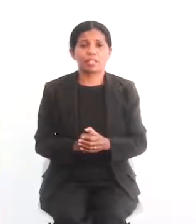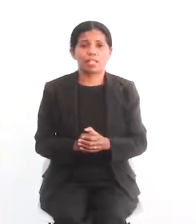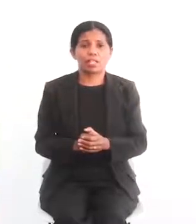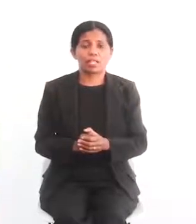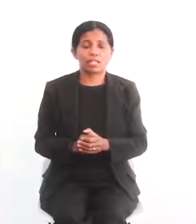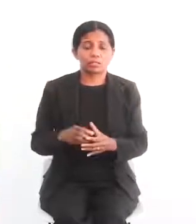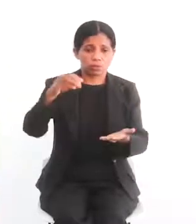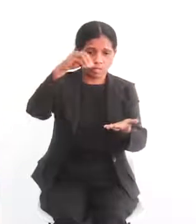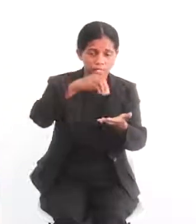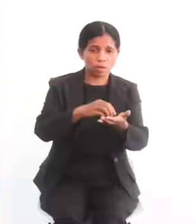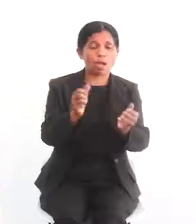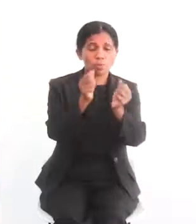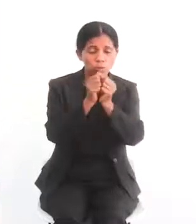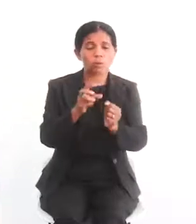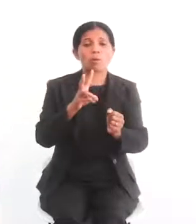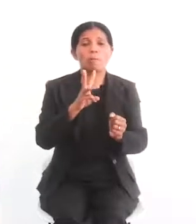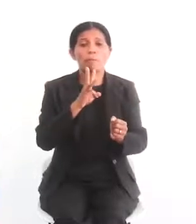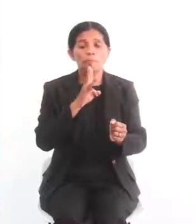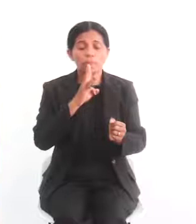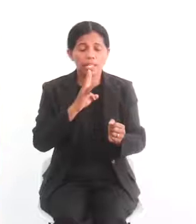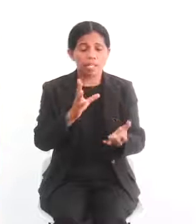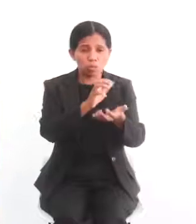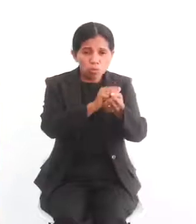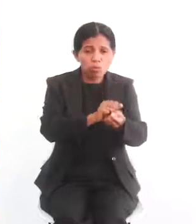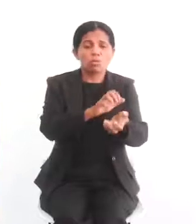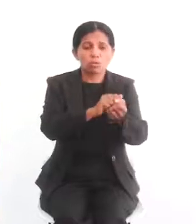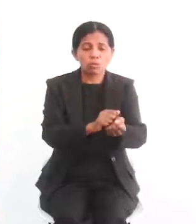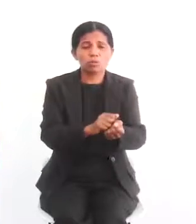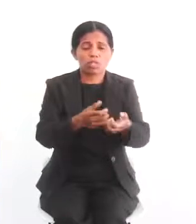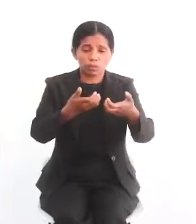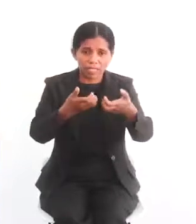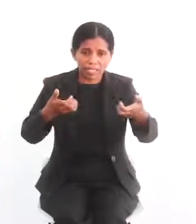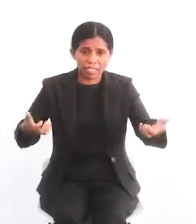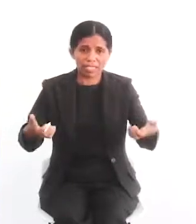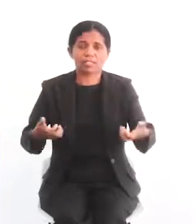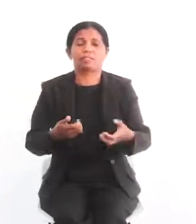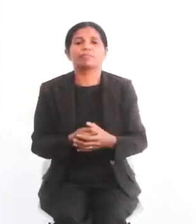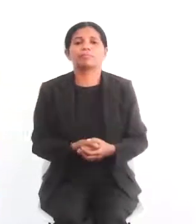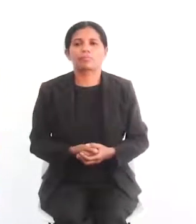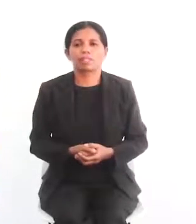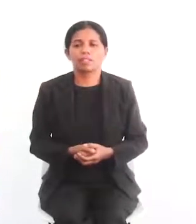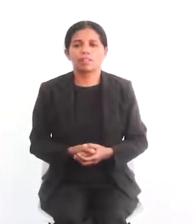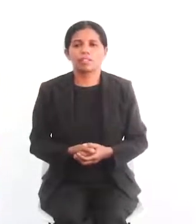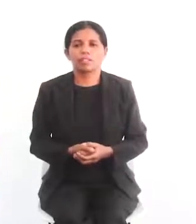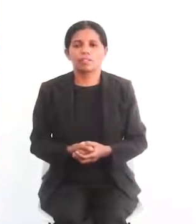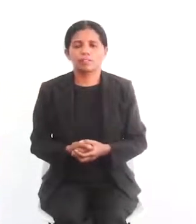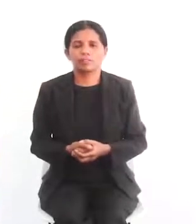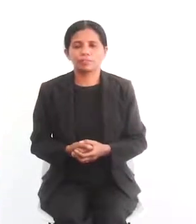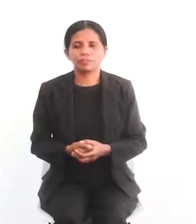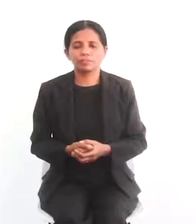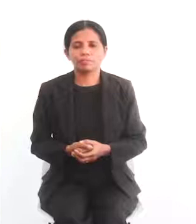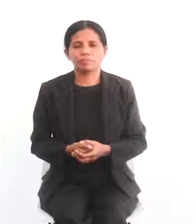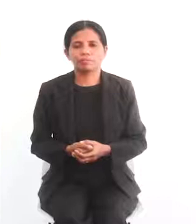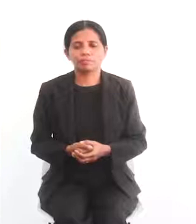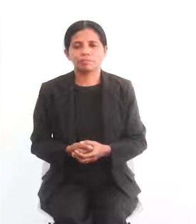este coco ralado com água, espremeu e filtrou para separar os restos